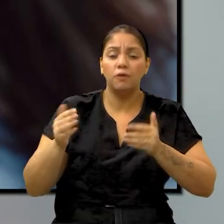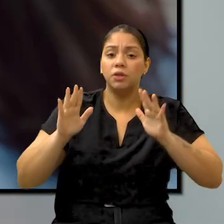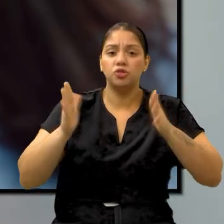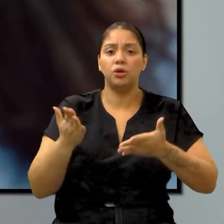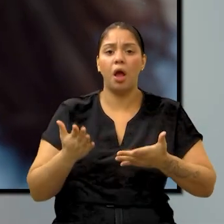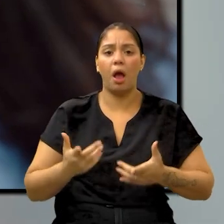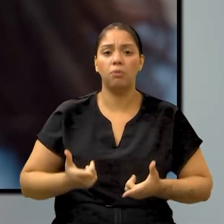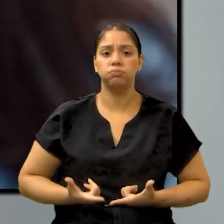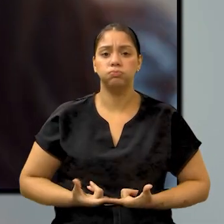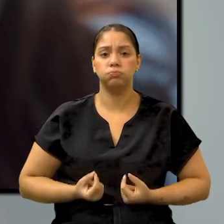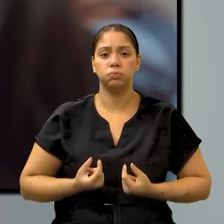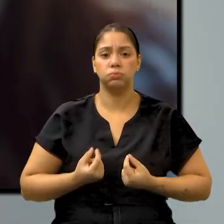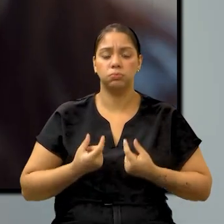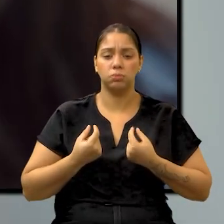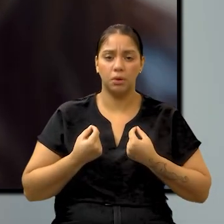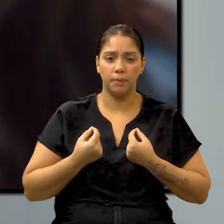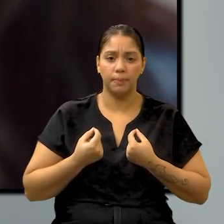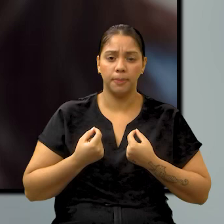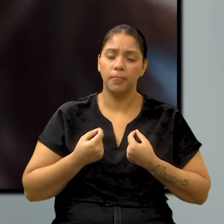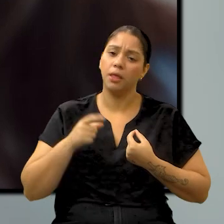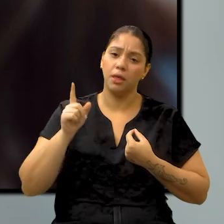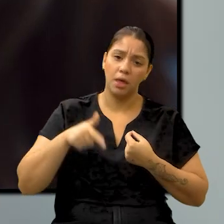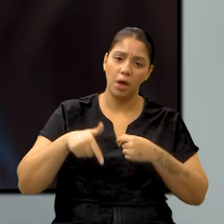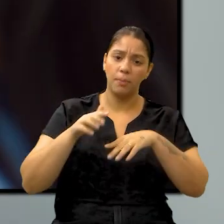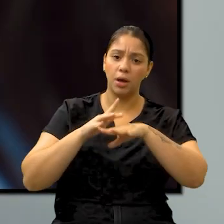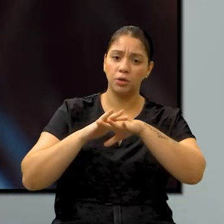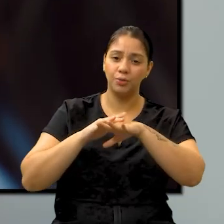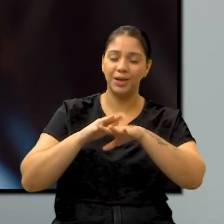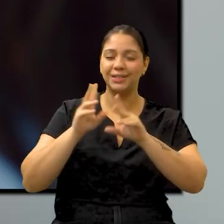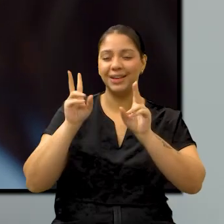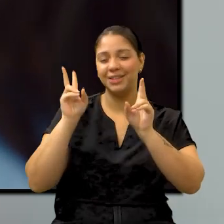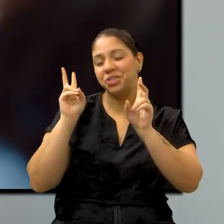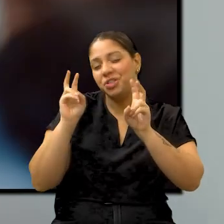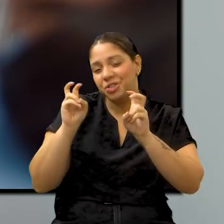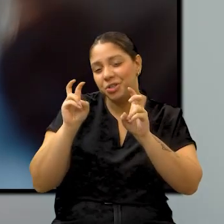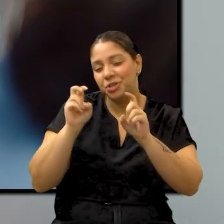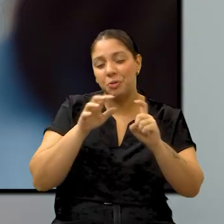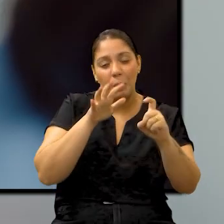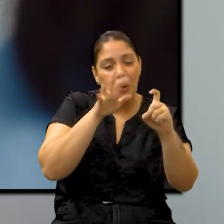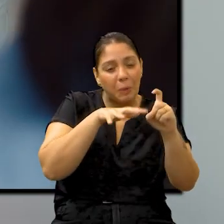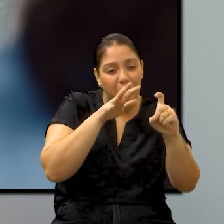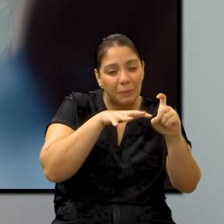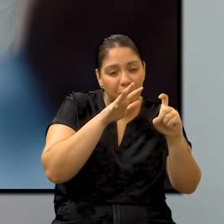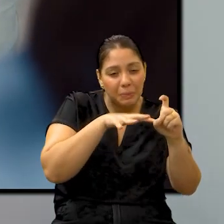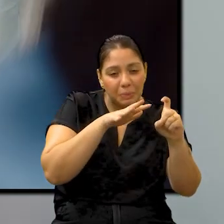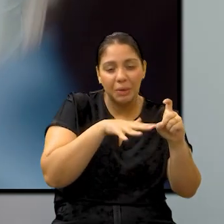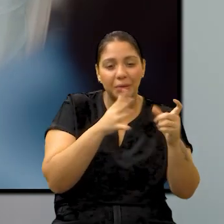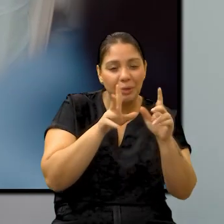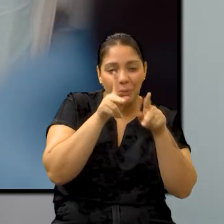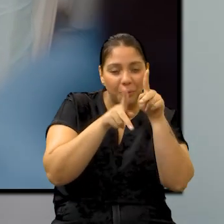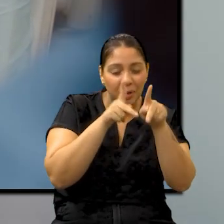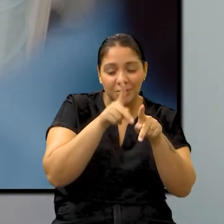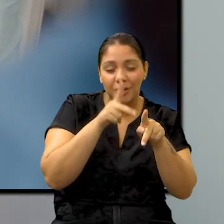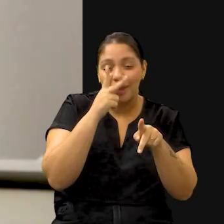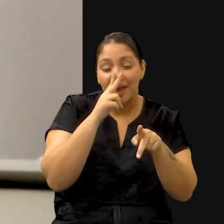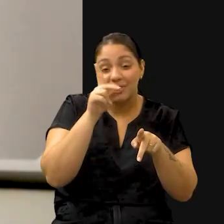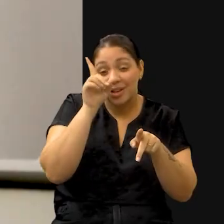está sendo acometida por uma doença que é até um mito popular de que só acontece em